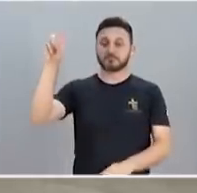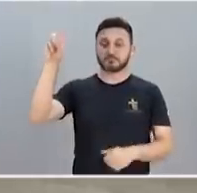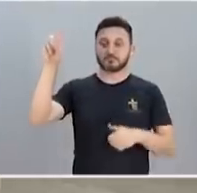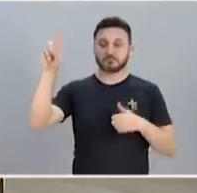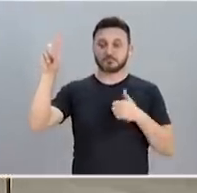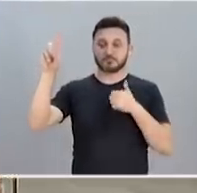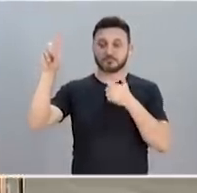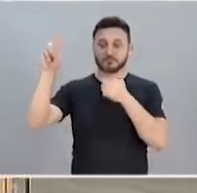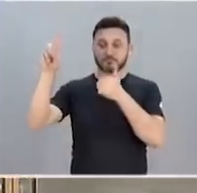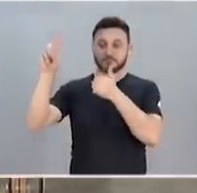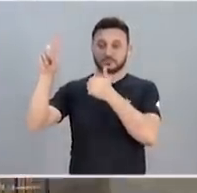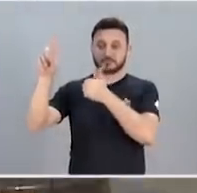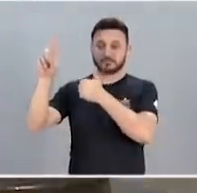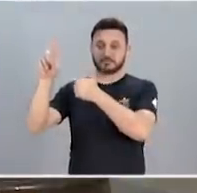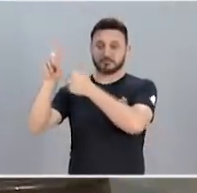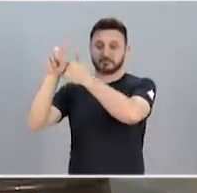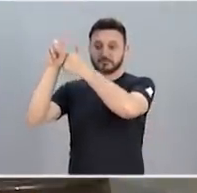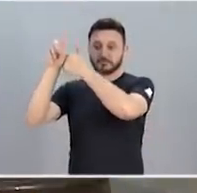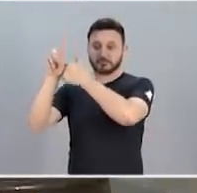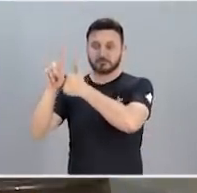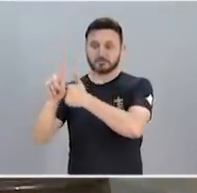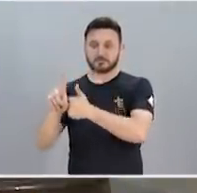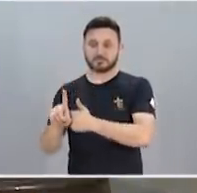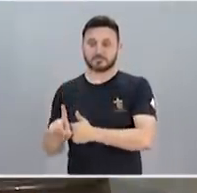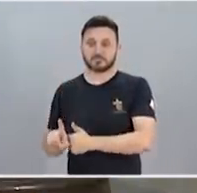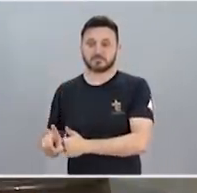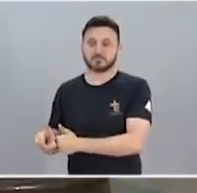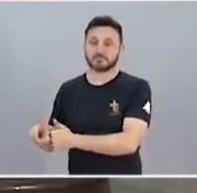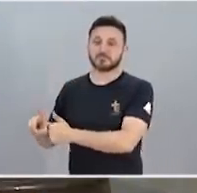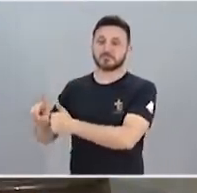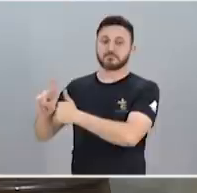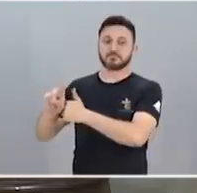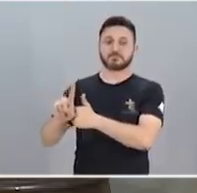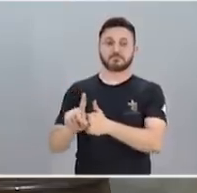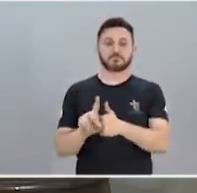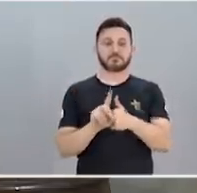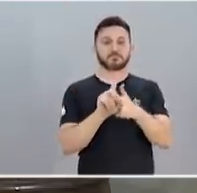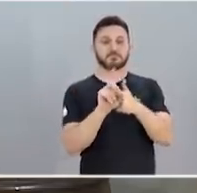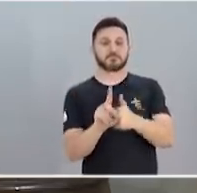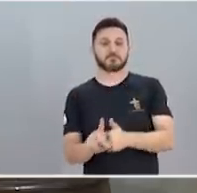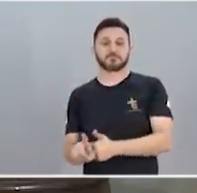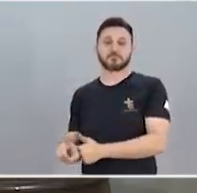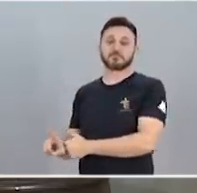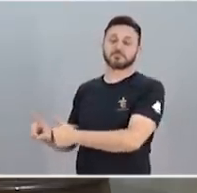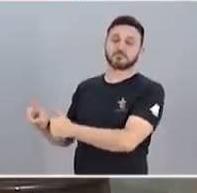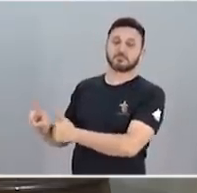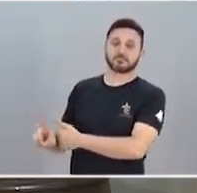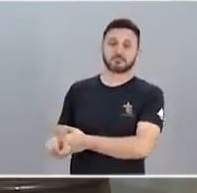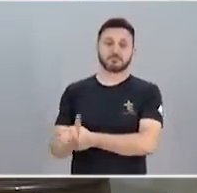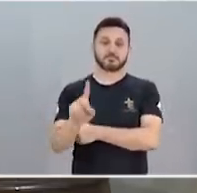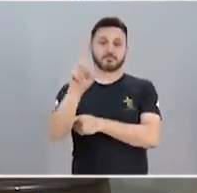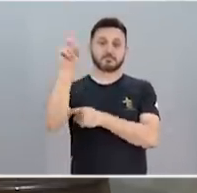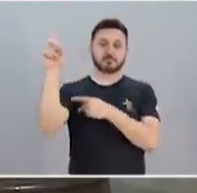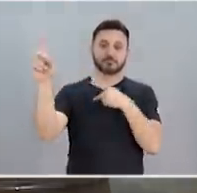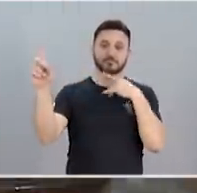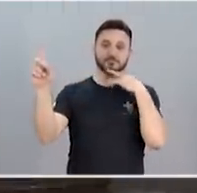mais perto do meu Deus, ó